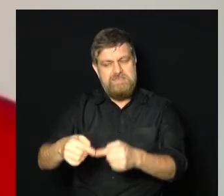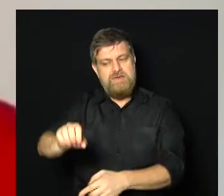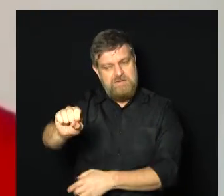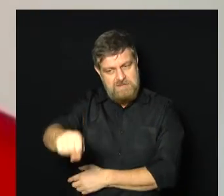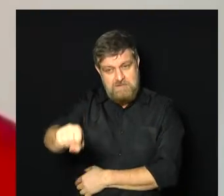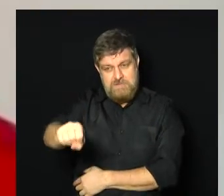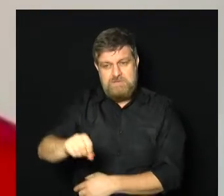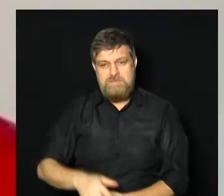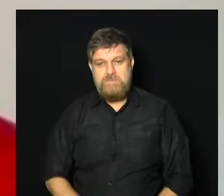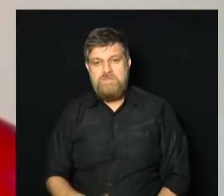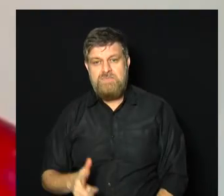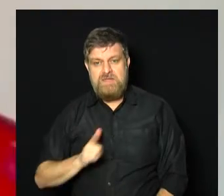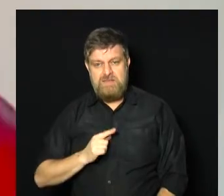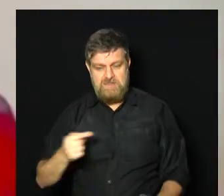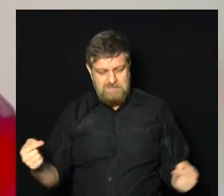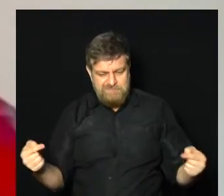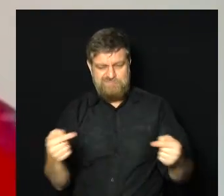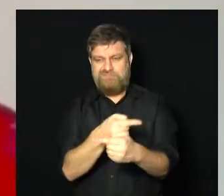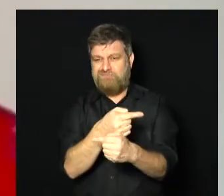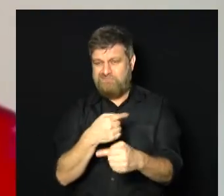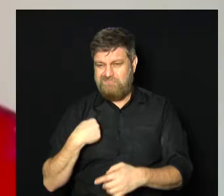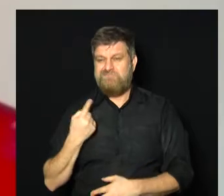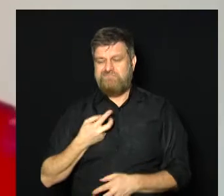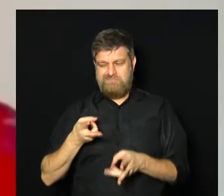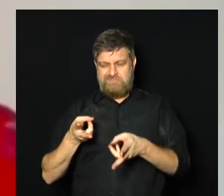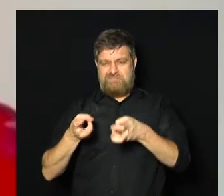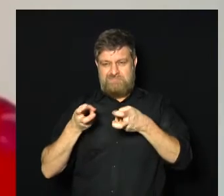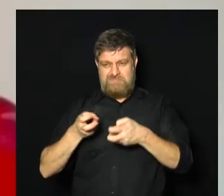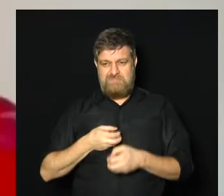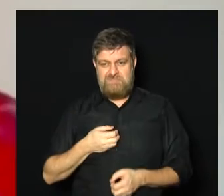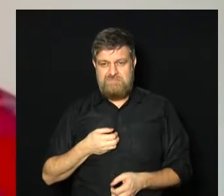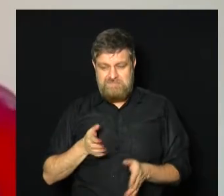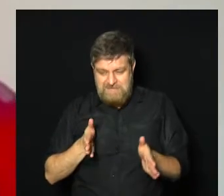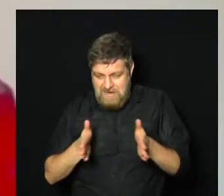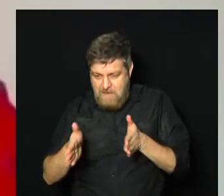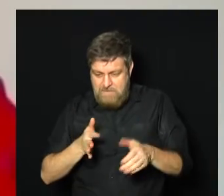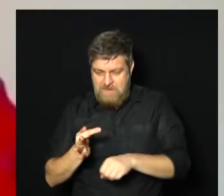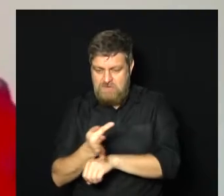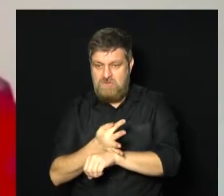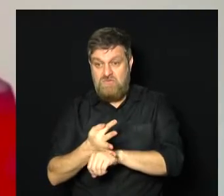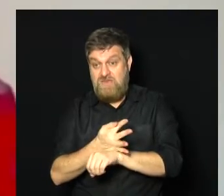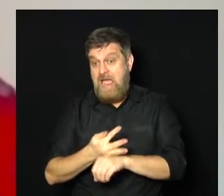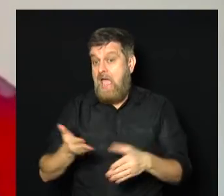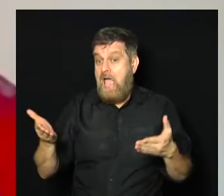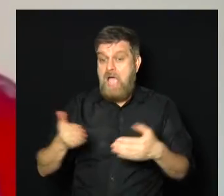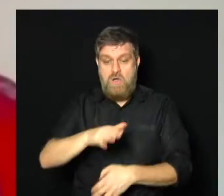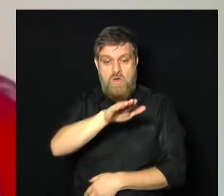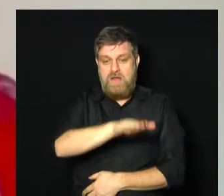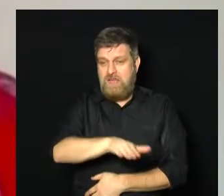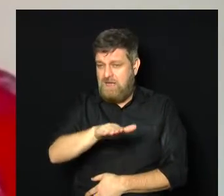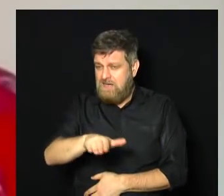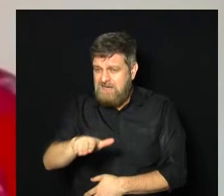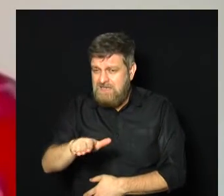Mas essa contradição, ela aparece muito para nós na época do recesso. Então agora as crianças não vão,